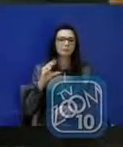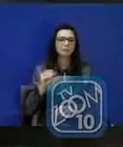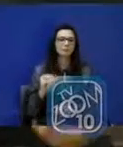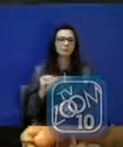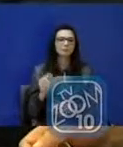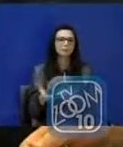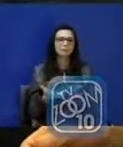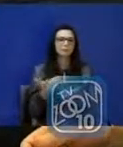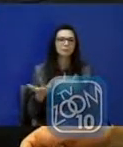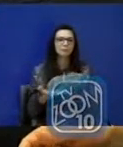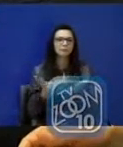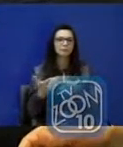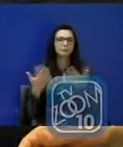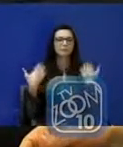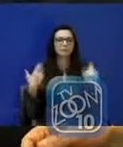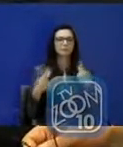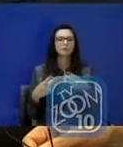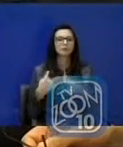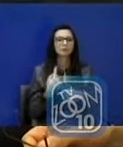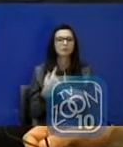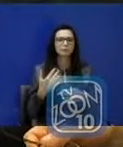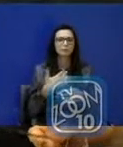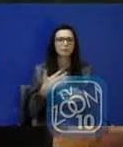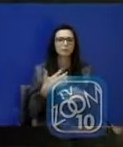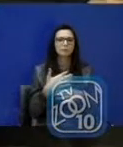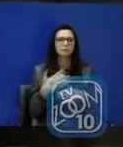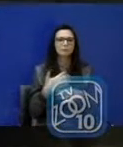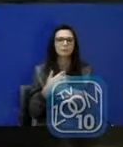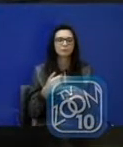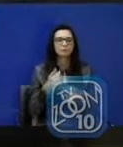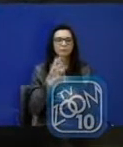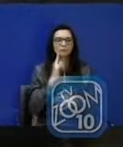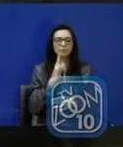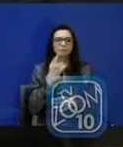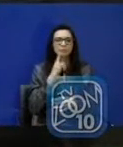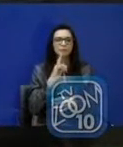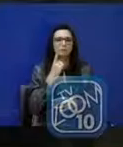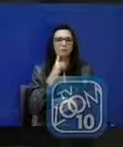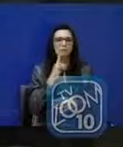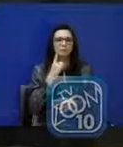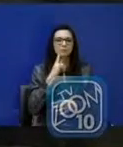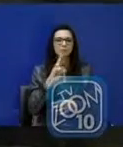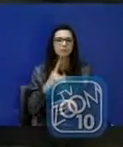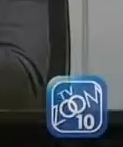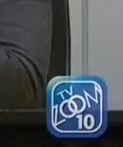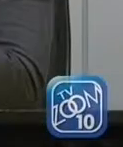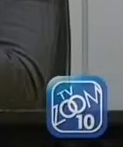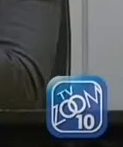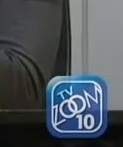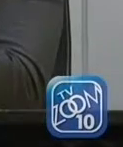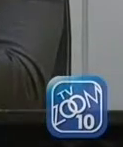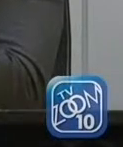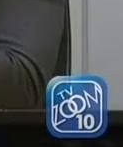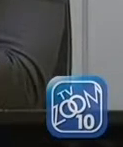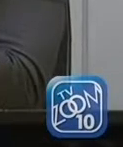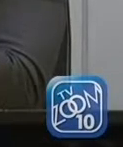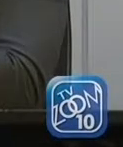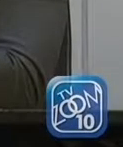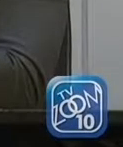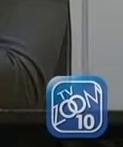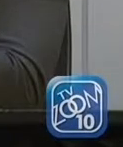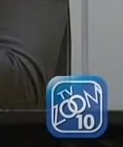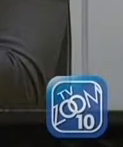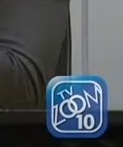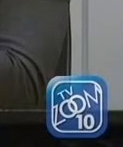Legislação Participativa, Revisão da Lei Orgânica e do Regimento preside Sérgio Loubach. Já na Comissão de Direitos